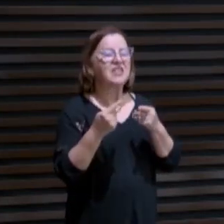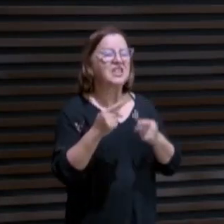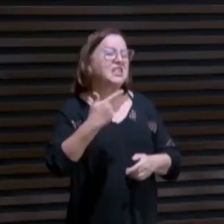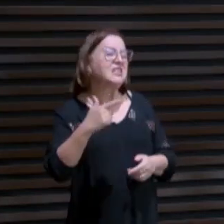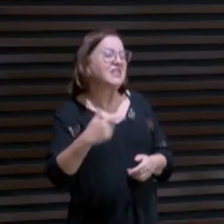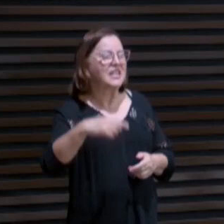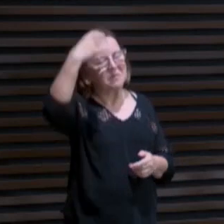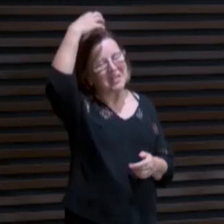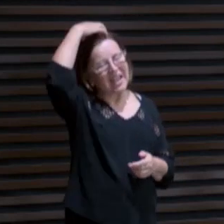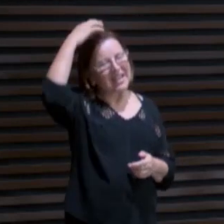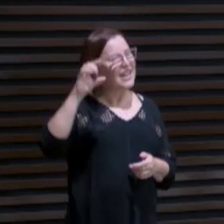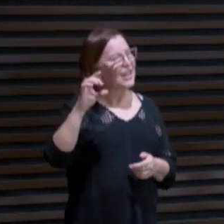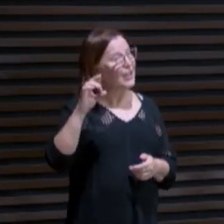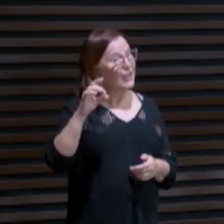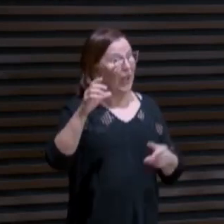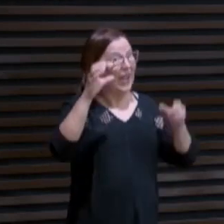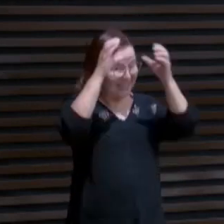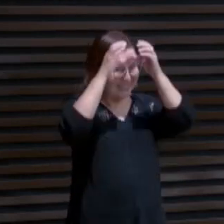César.